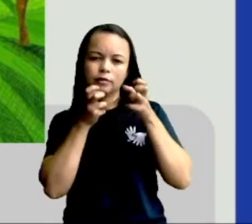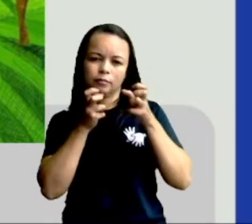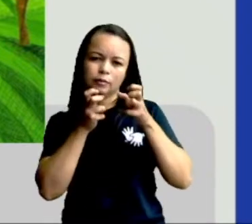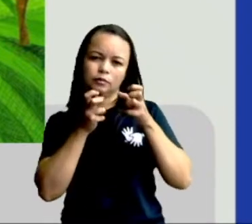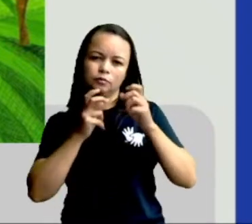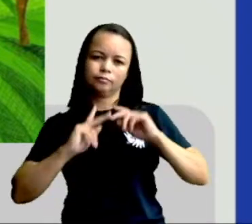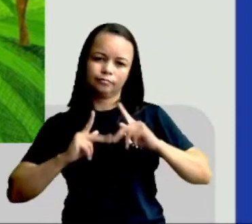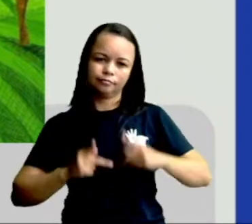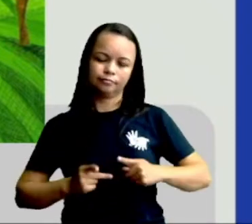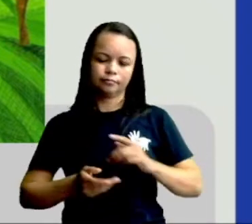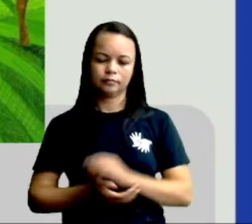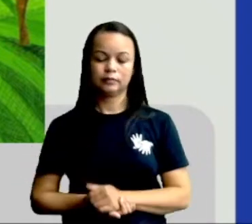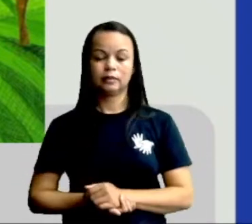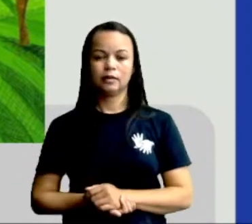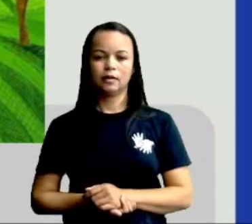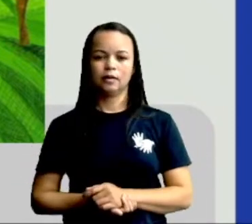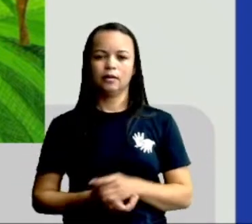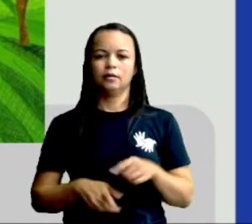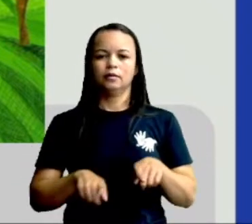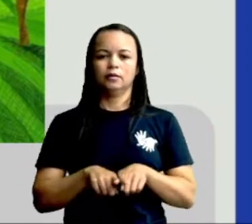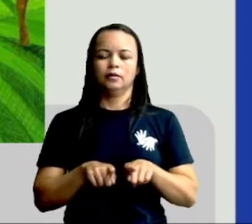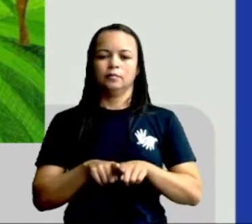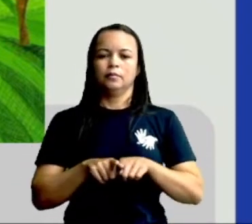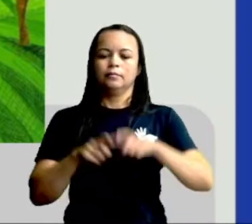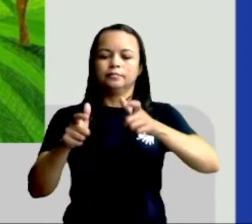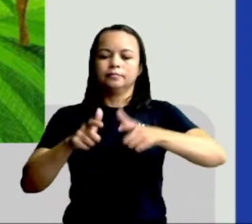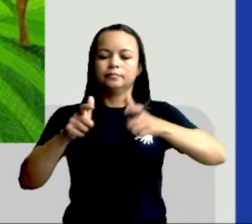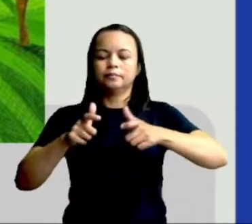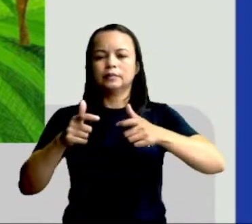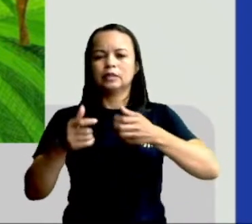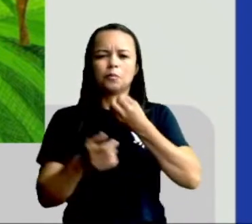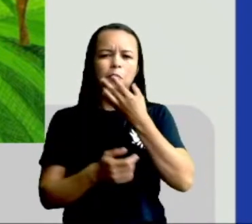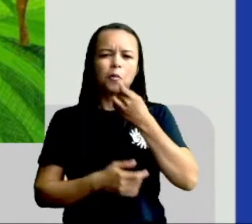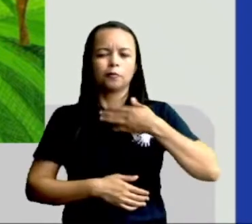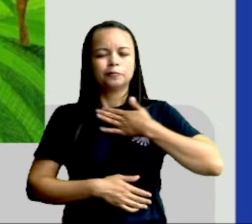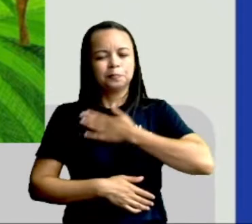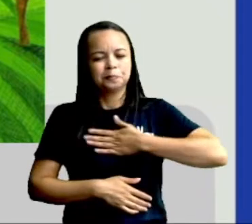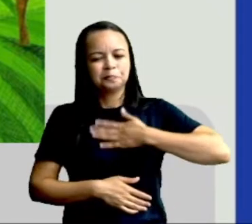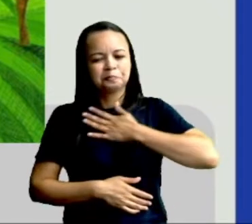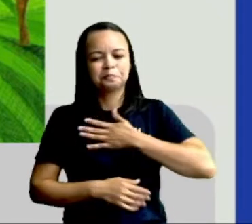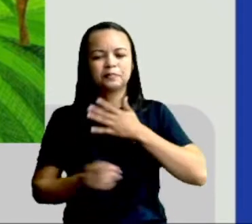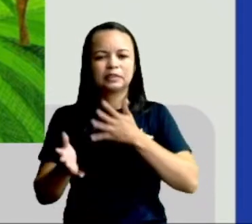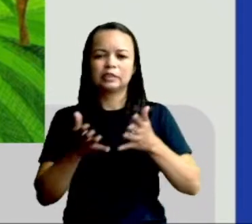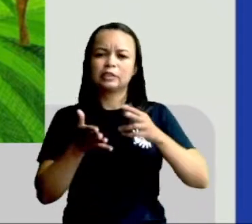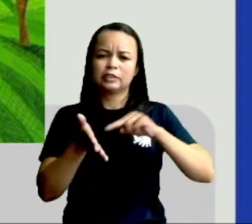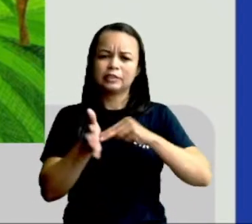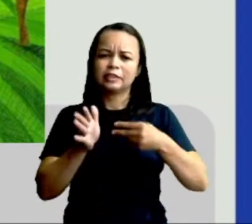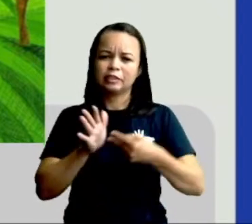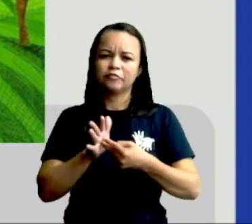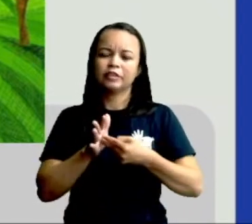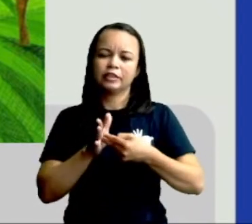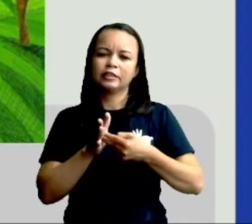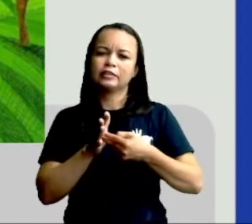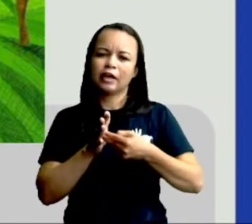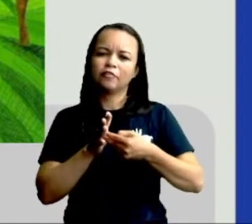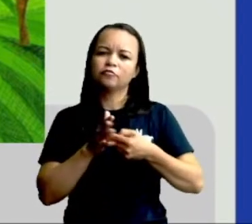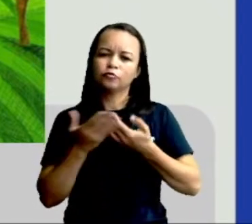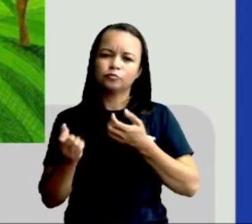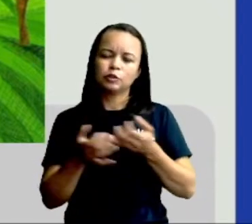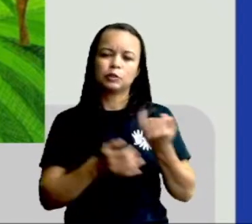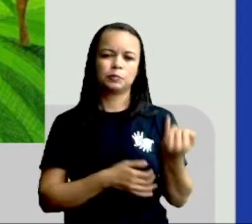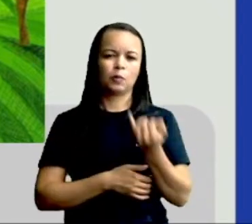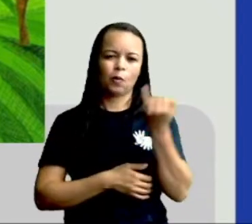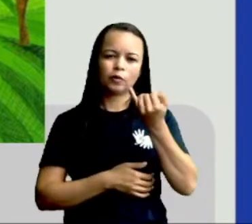pelo homem também aquele local que remete as boas Sensações e que possuem um significado afetivo